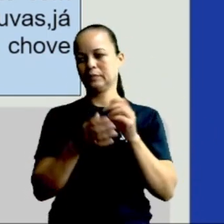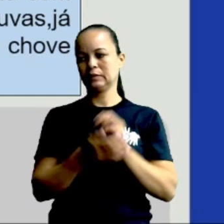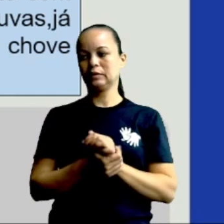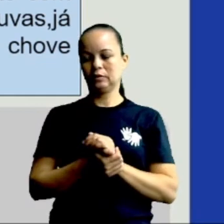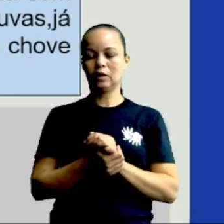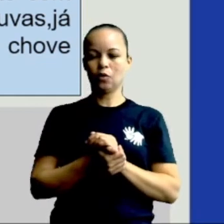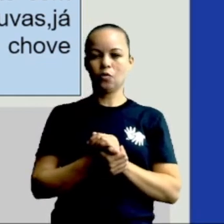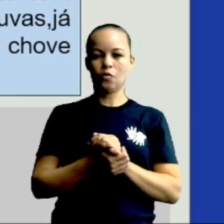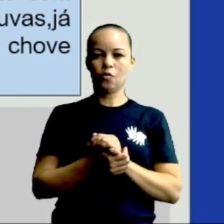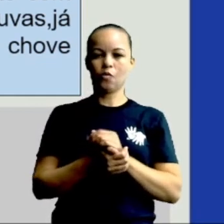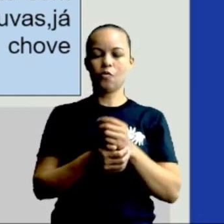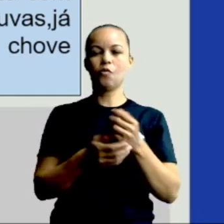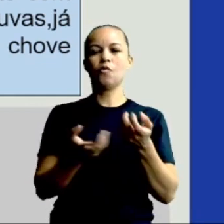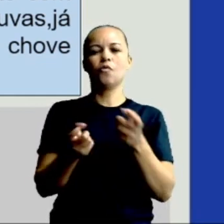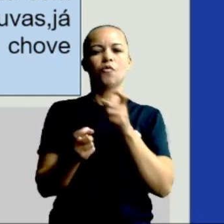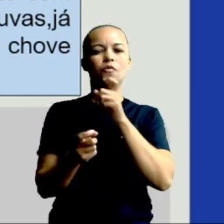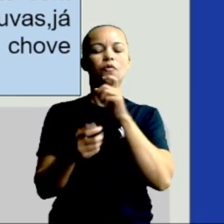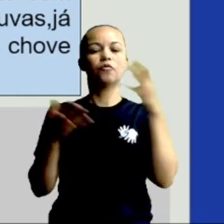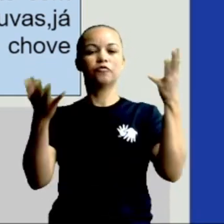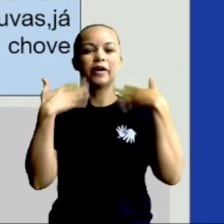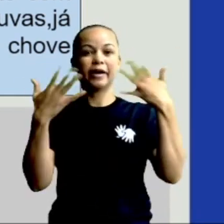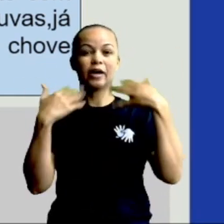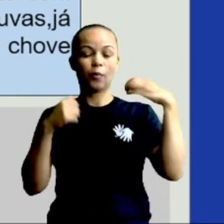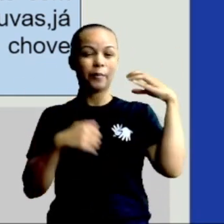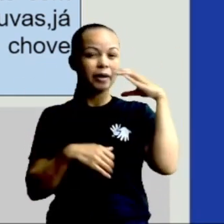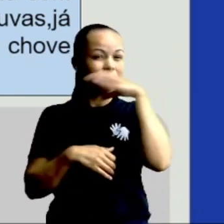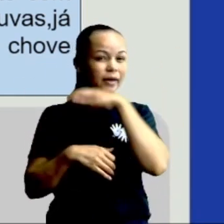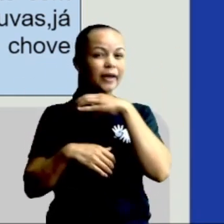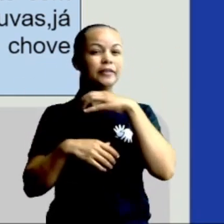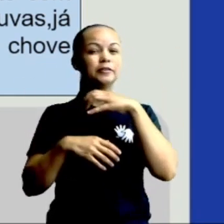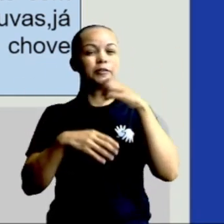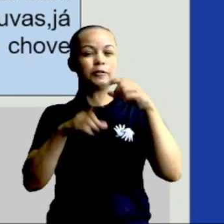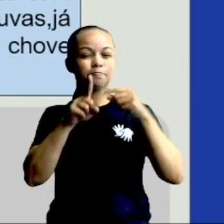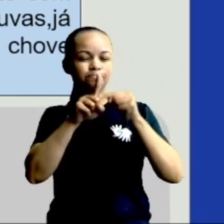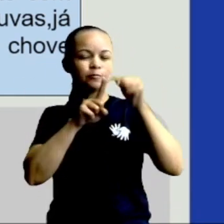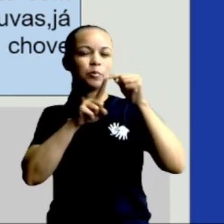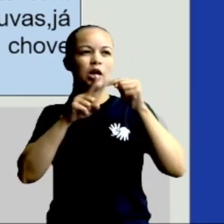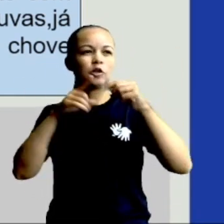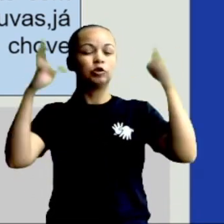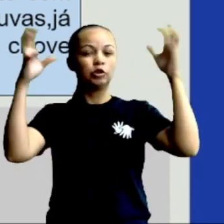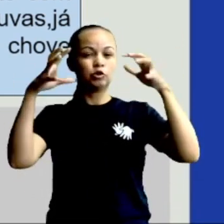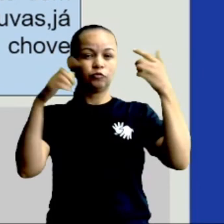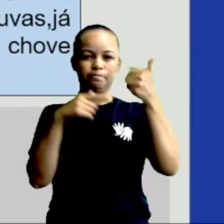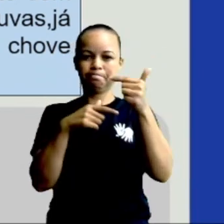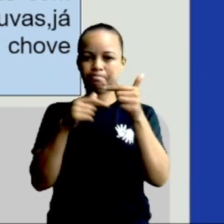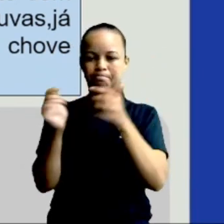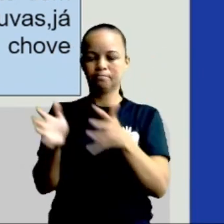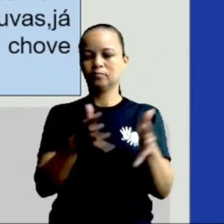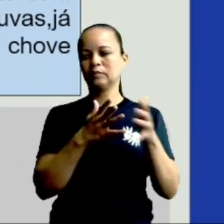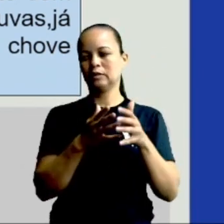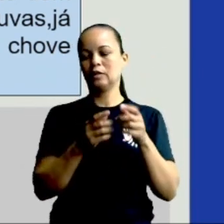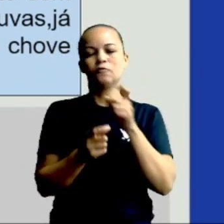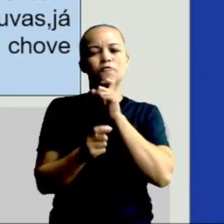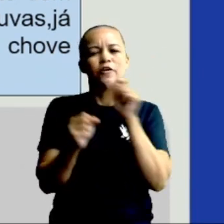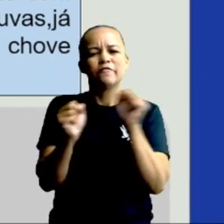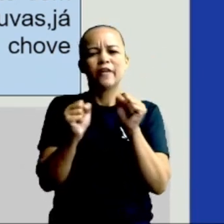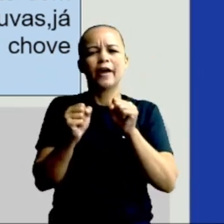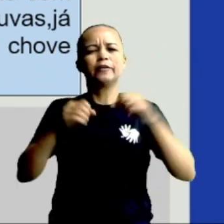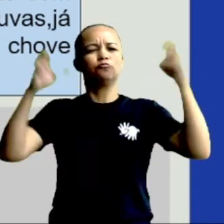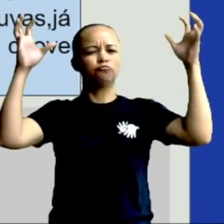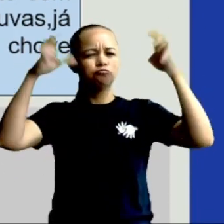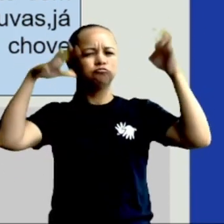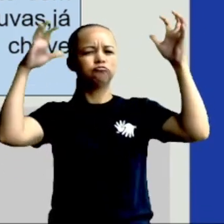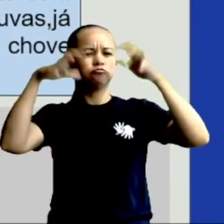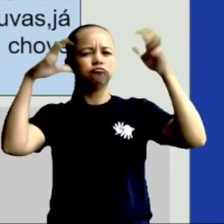bem quente, com altas temperaturas, muito calor e sem chuva. Já o inverno, a temperatura cai um pouco e chove